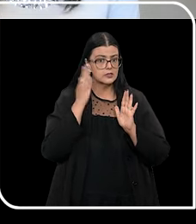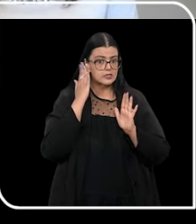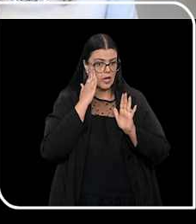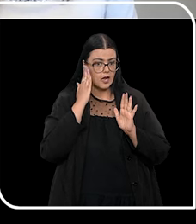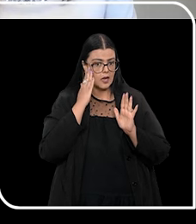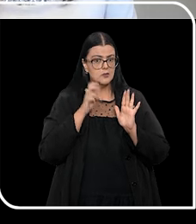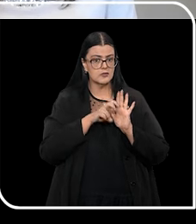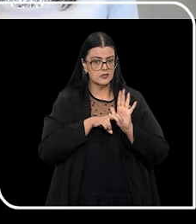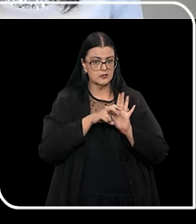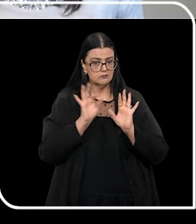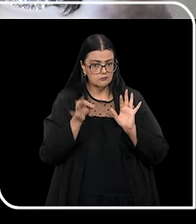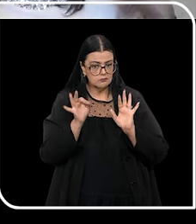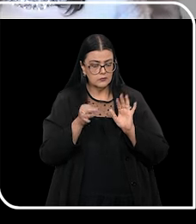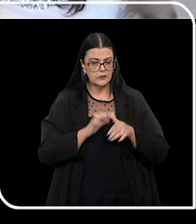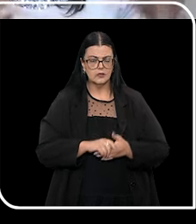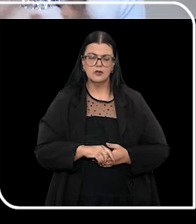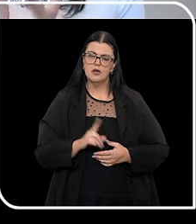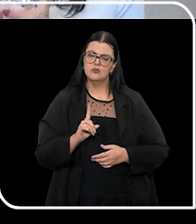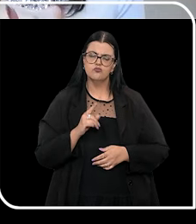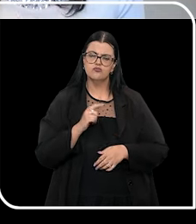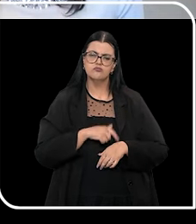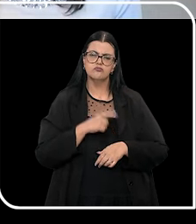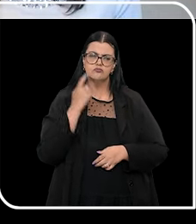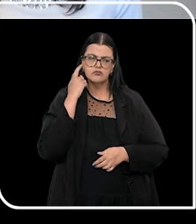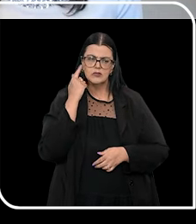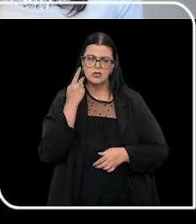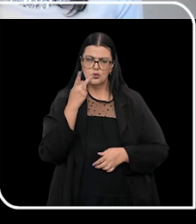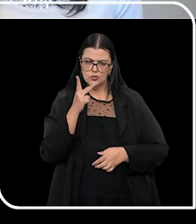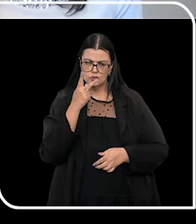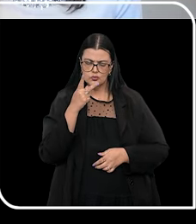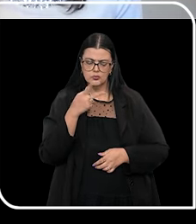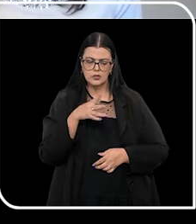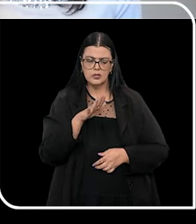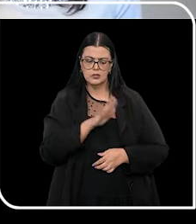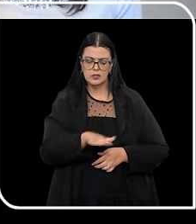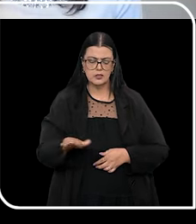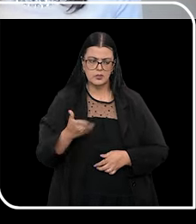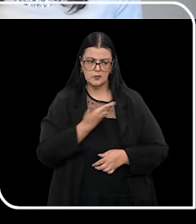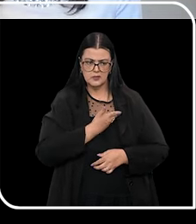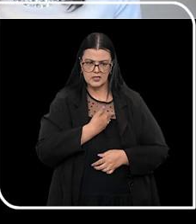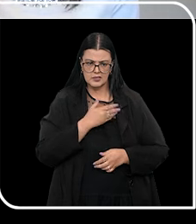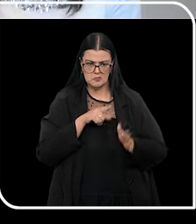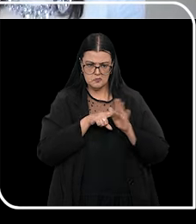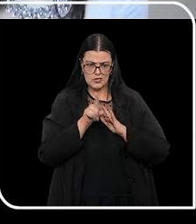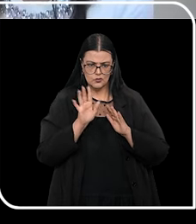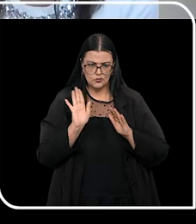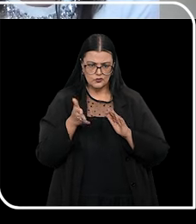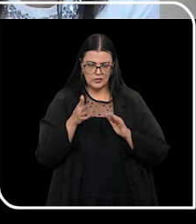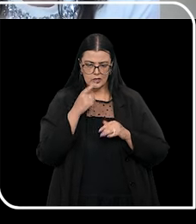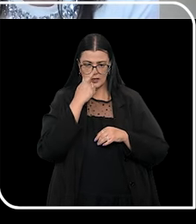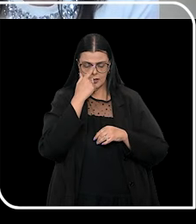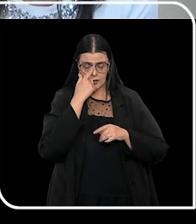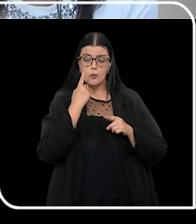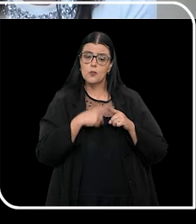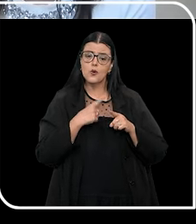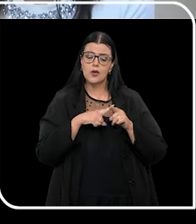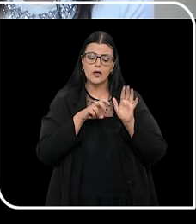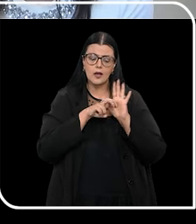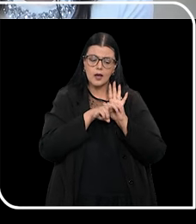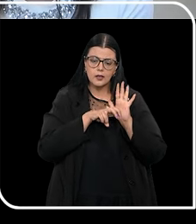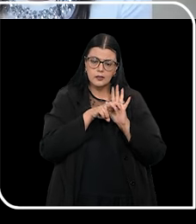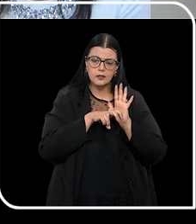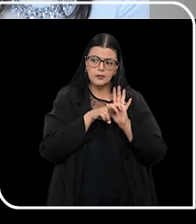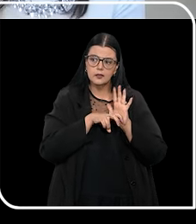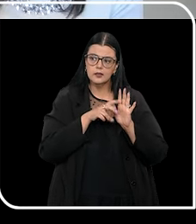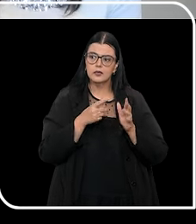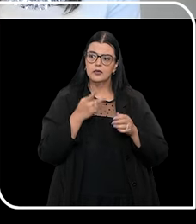né E aí eu não na hora não caiu a ficha eí depois eu perguntei suas amigas perguntaram ela é elas perguntaram porque que você Você anda